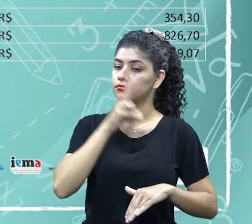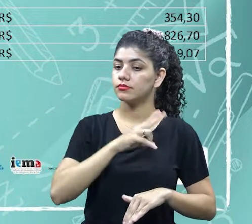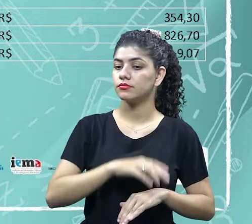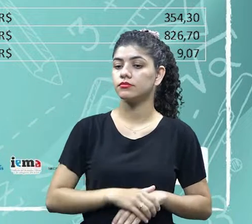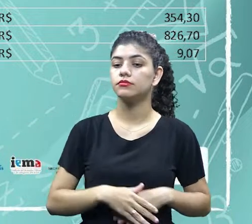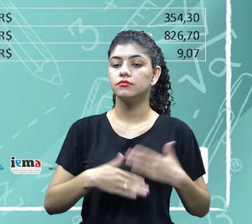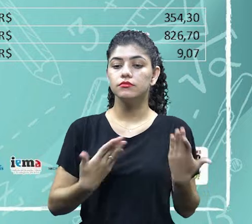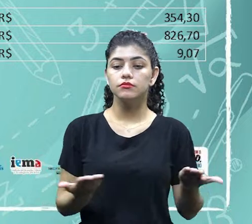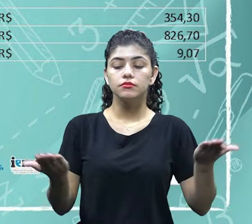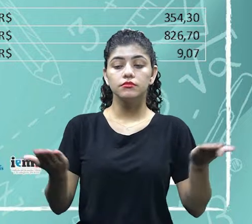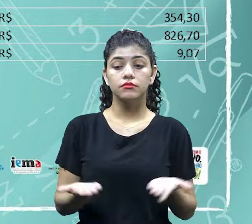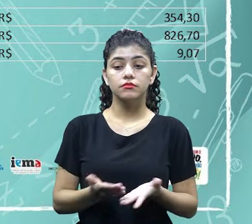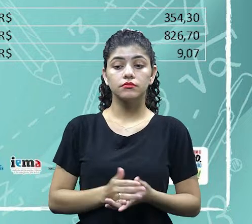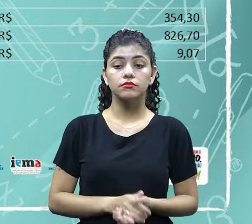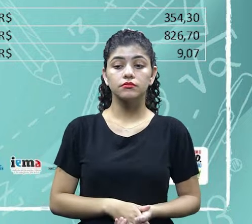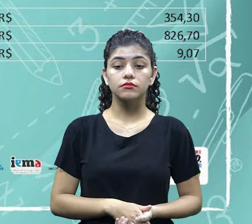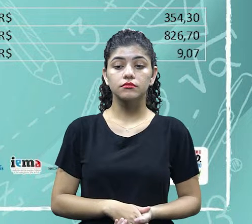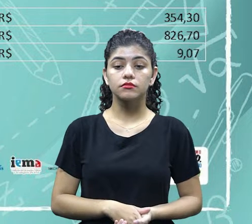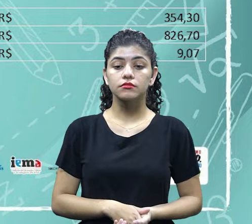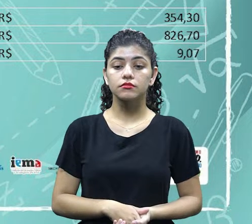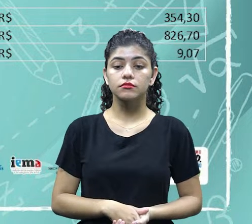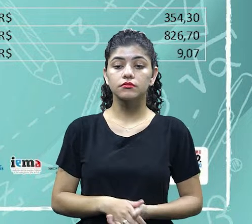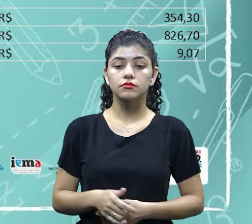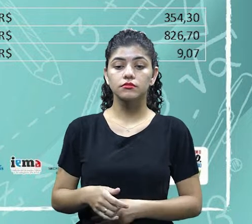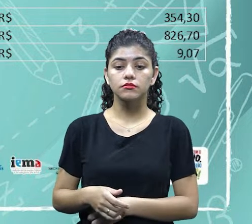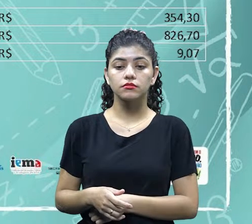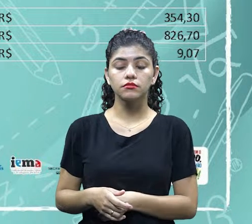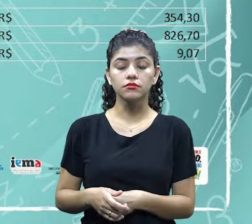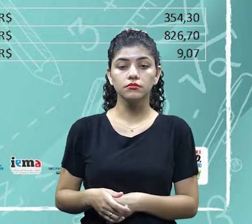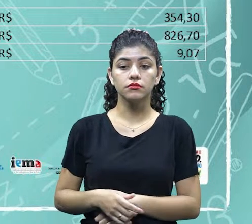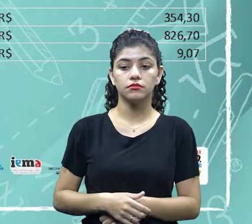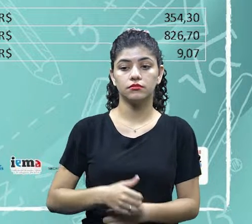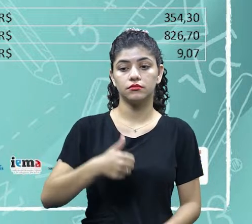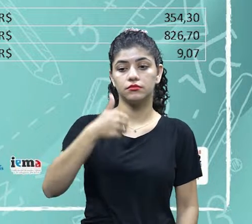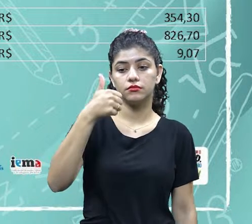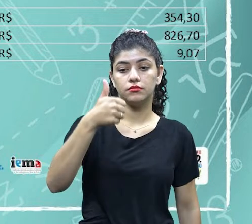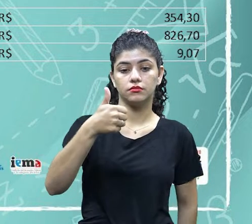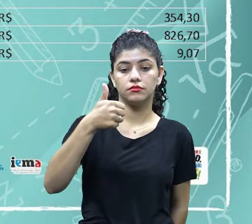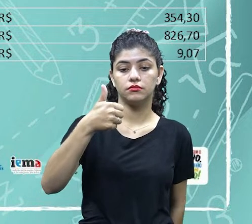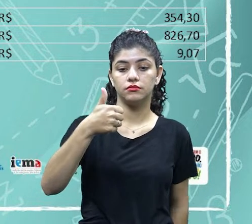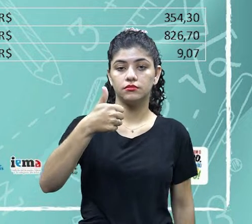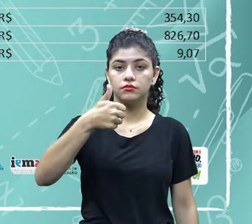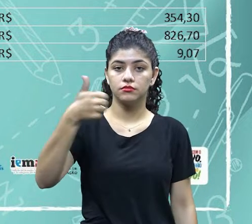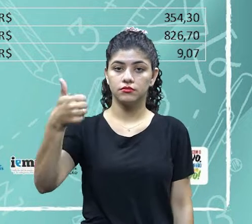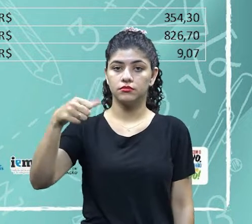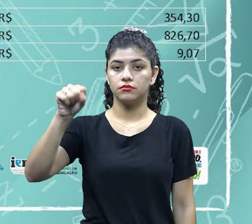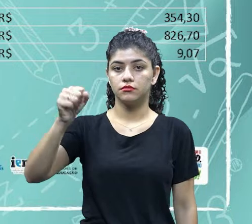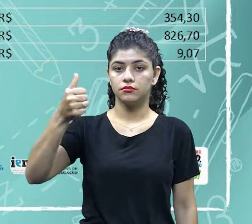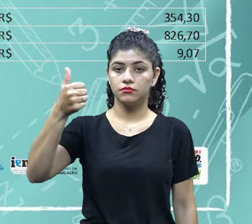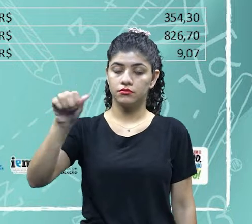de emergência que ele tem. Então, ele vai pegar, como? Ele vai pegar R$